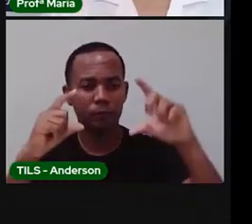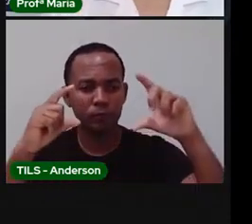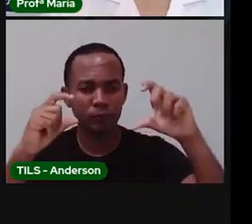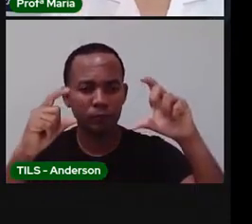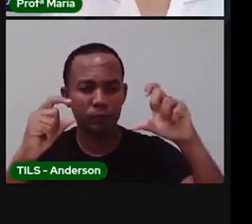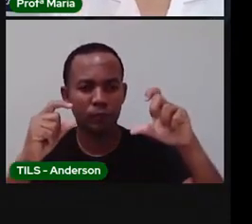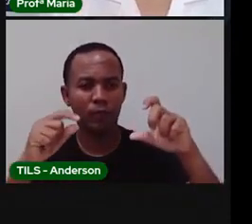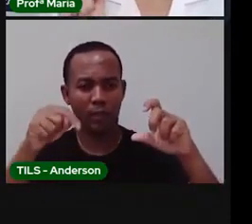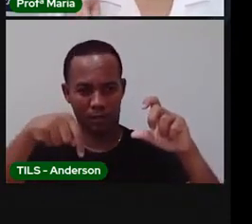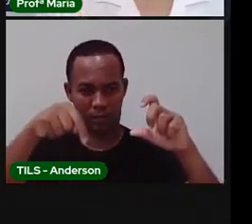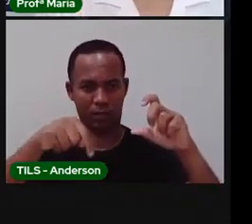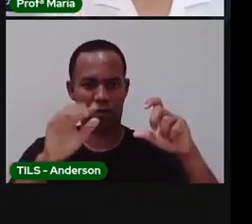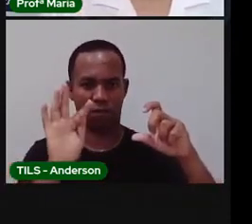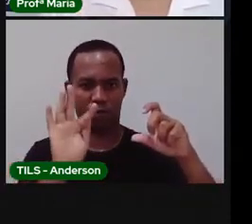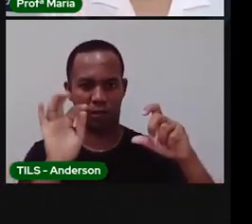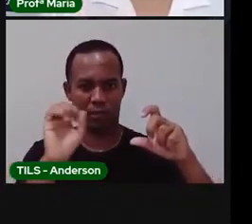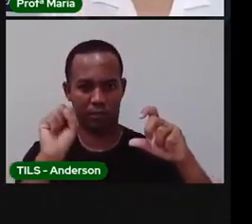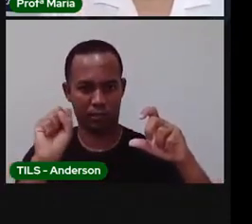Feira.